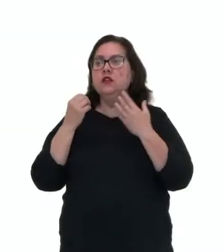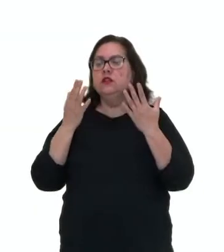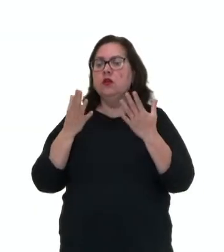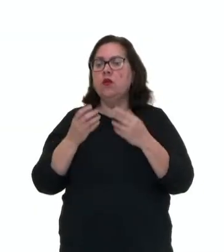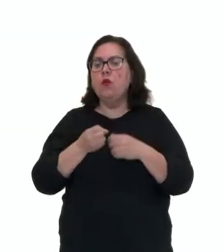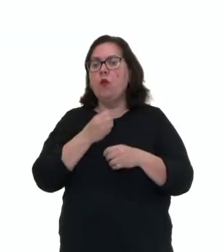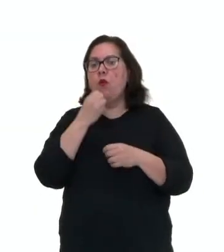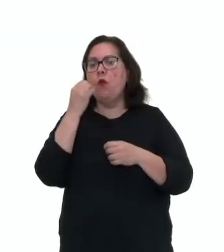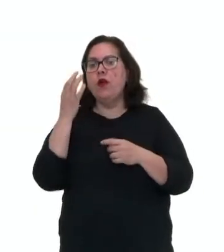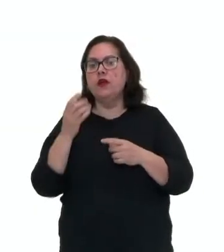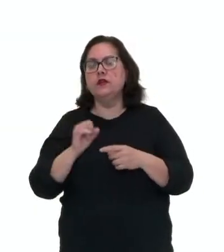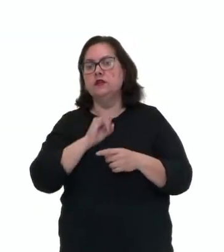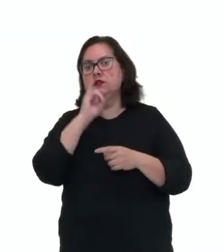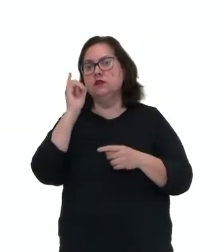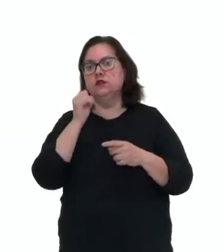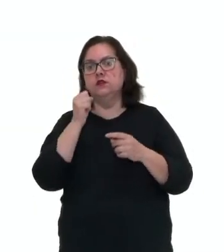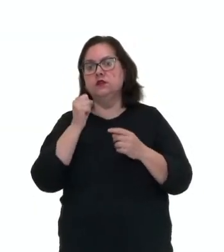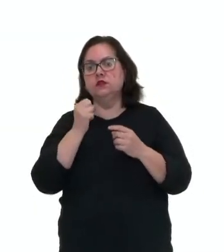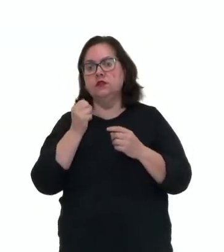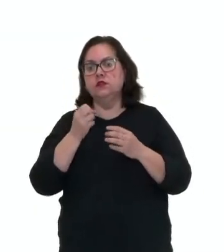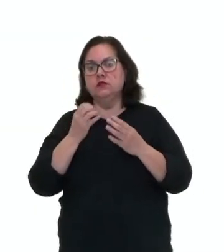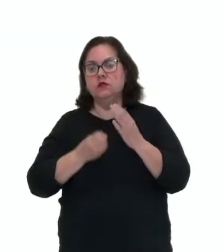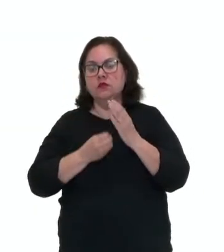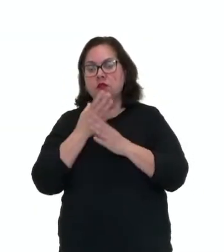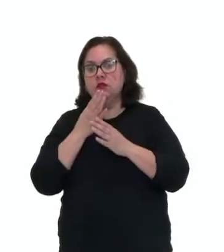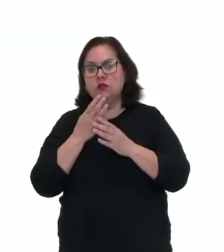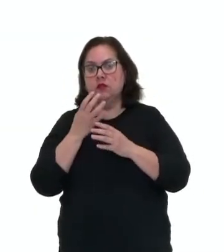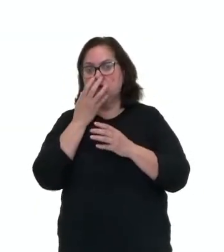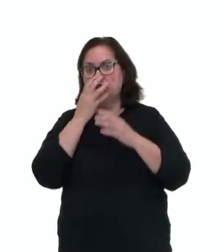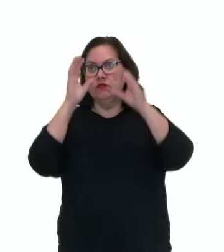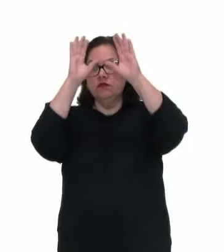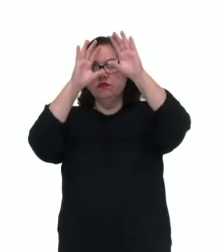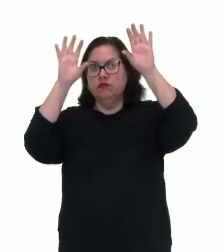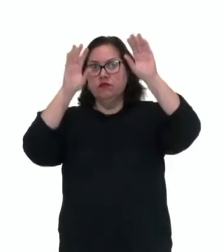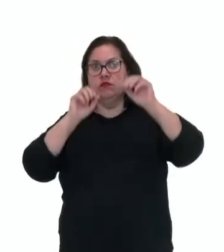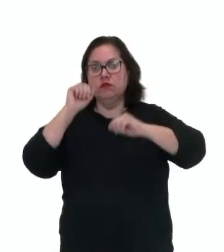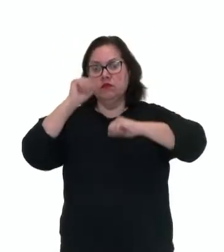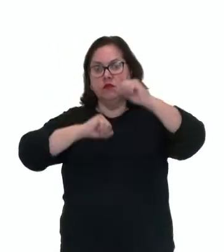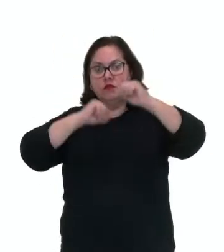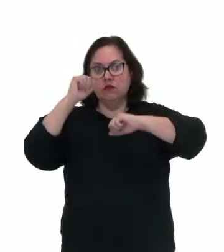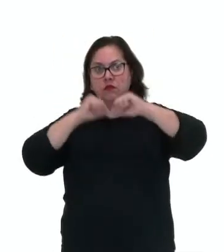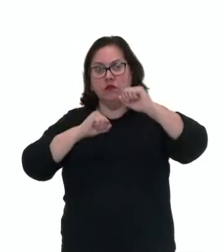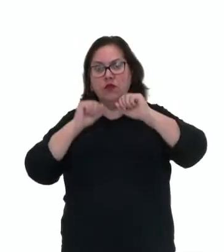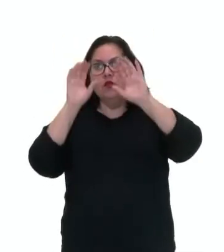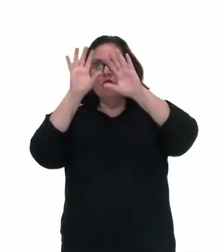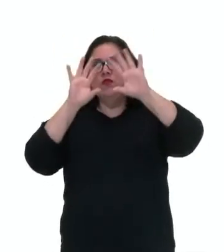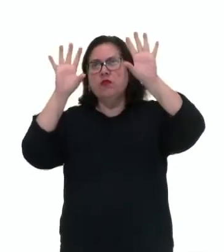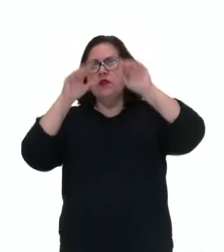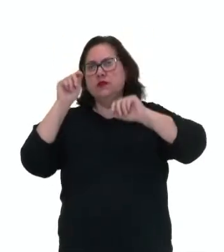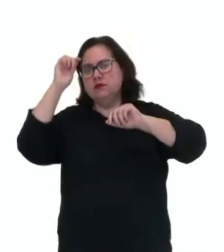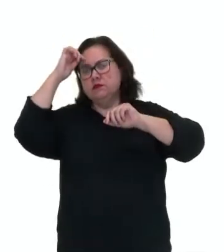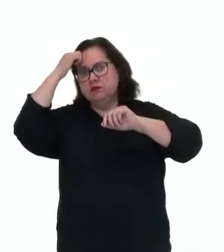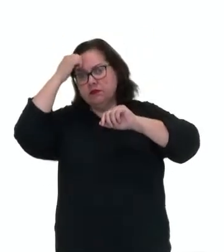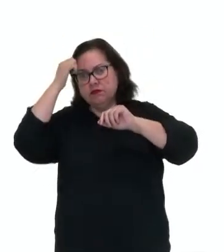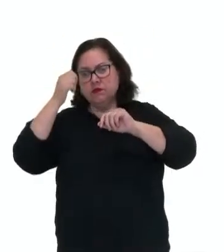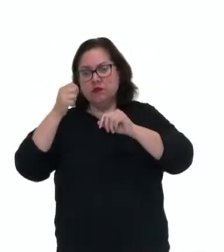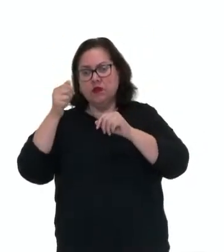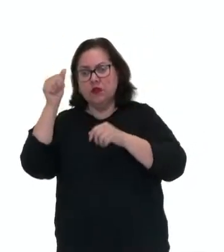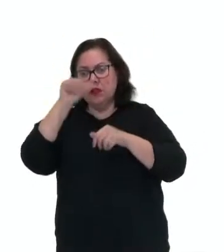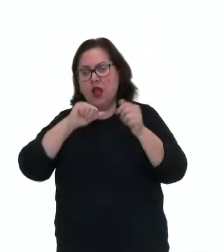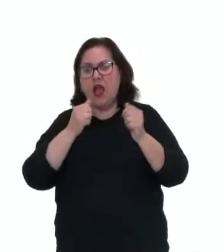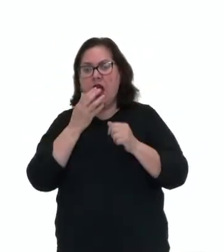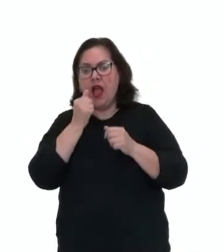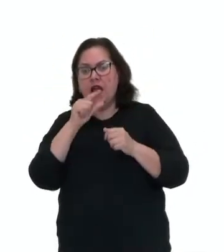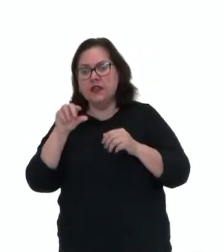Quais são as principais fontes de poluição que nós temos? Industriais, de aerossóis, fumaças negras, solventes,